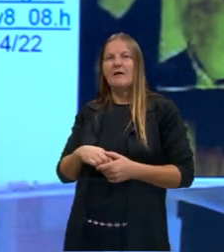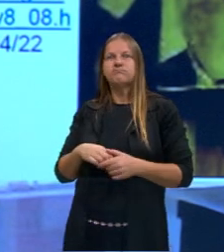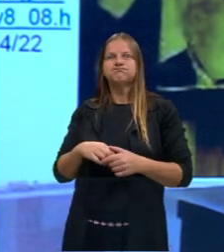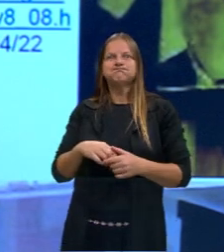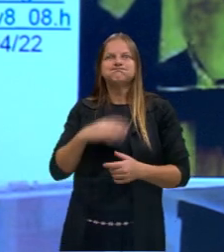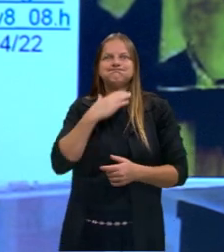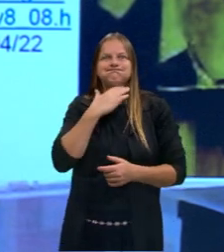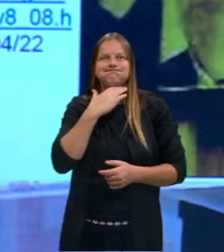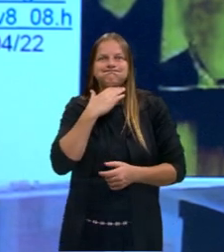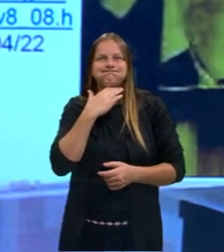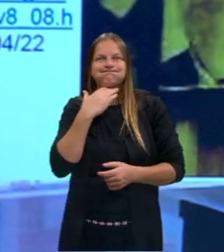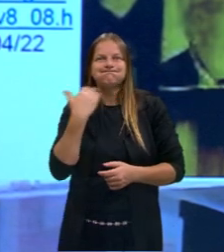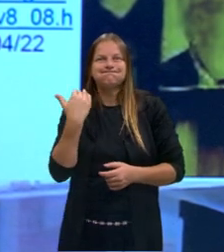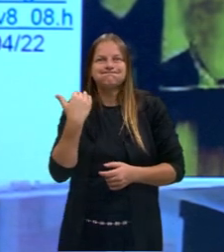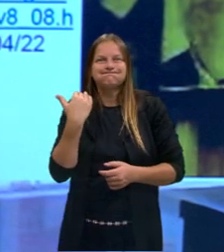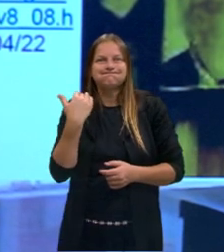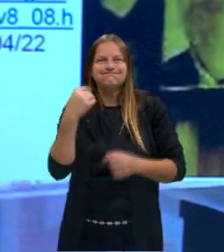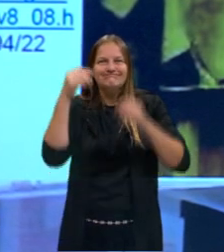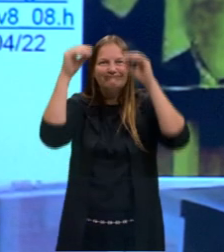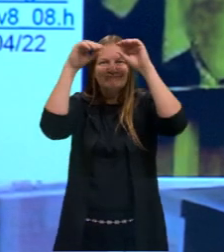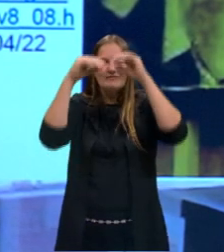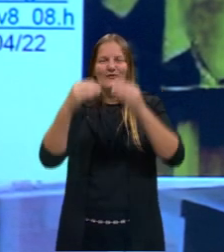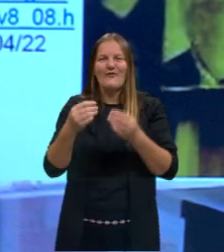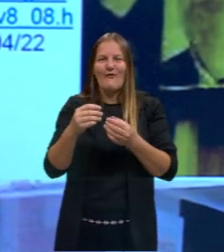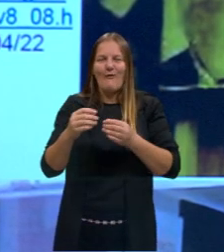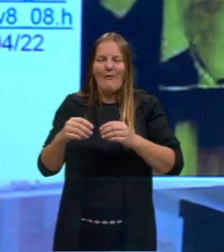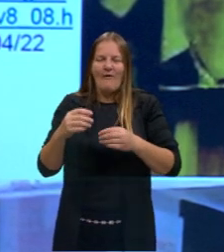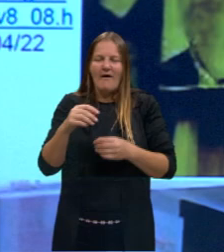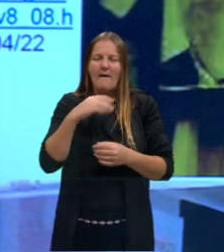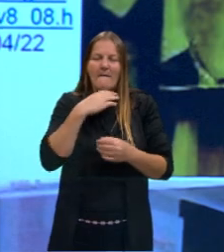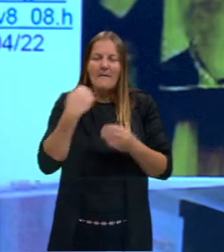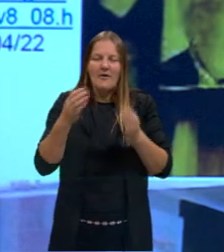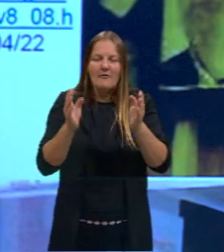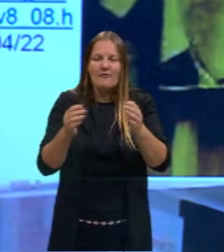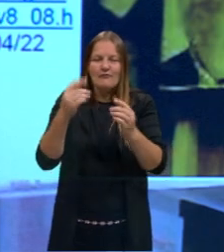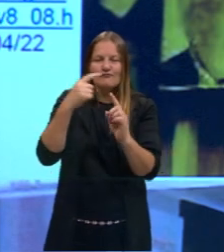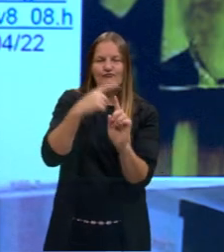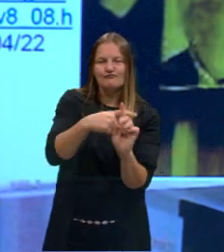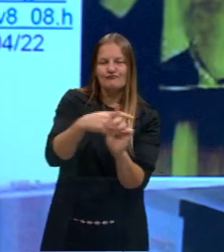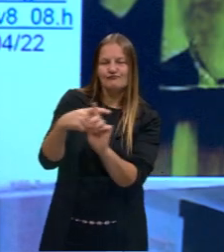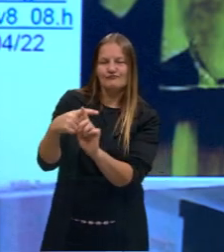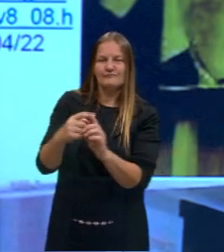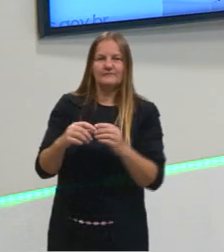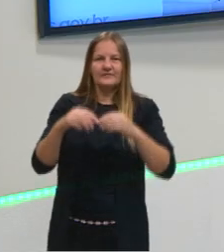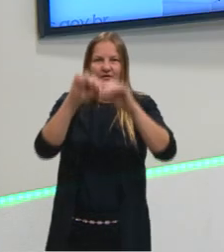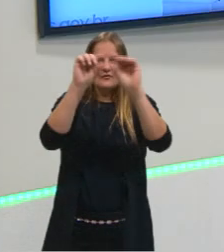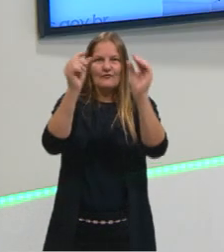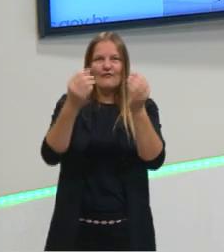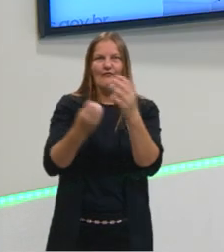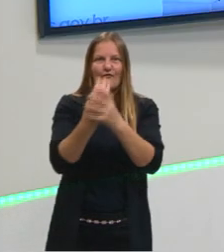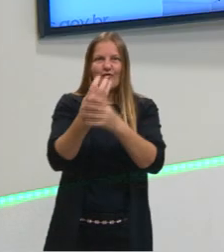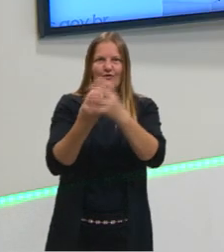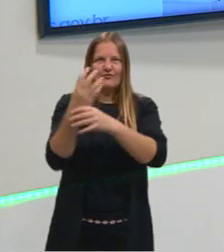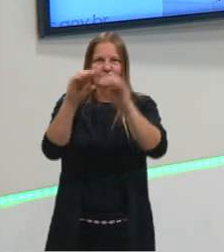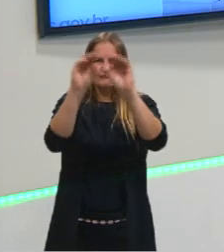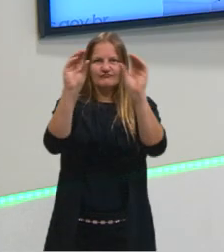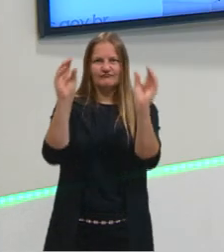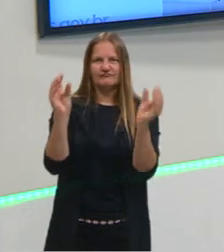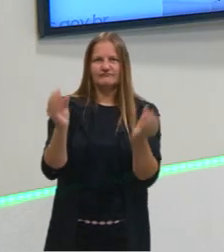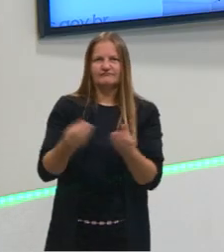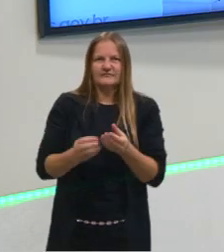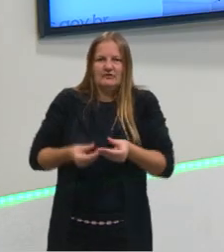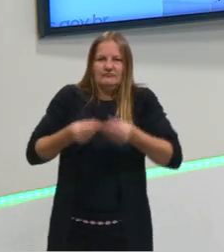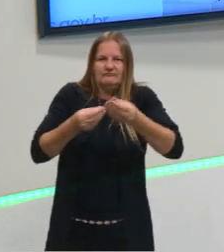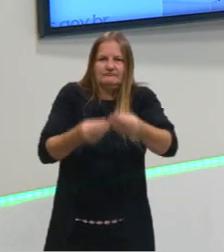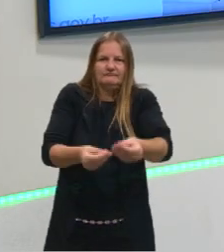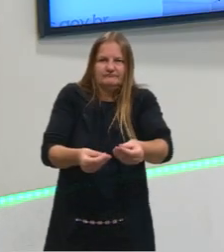uma coroa que aquele a ornamento que se usa em velórios aqui também o de baixo ou